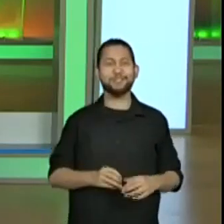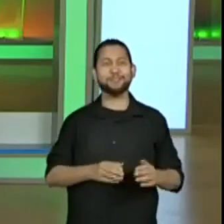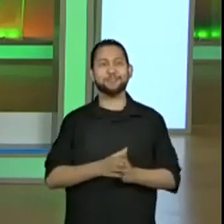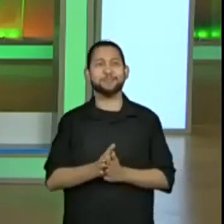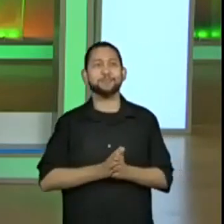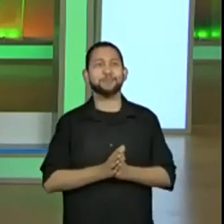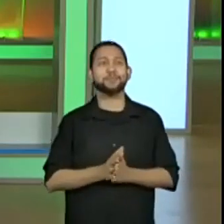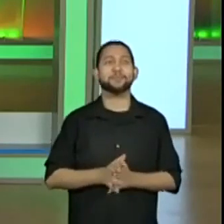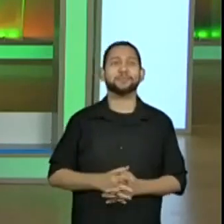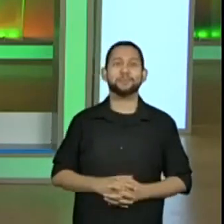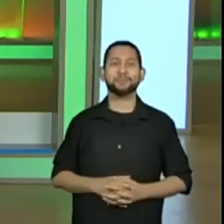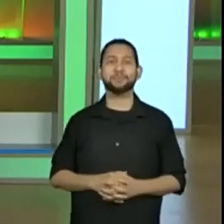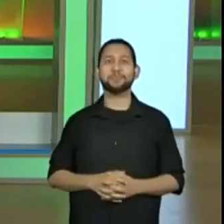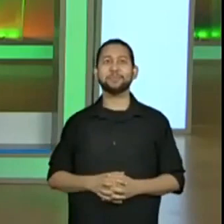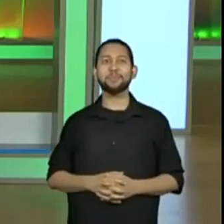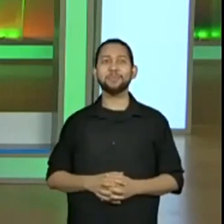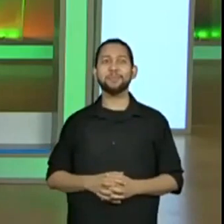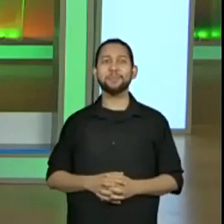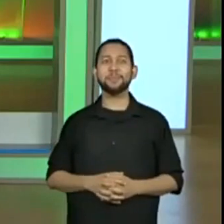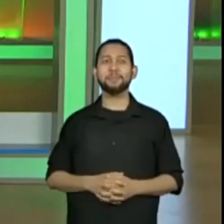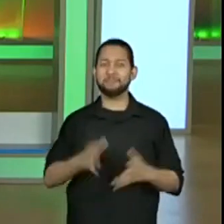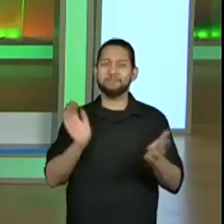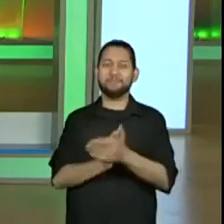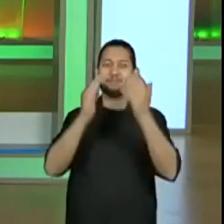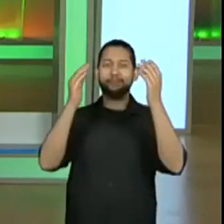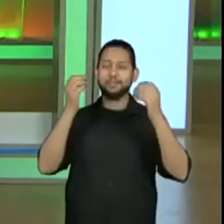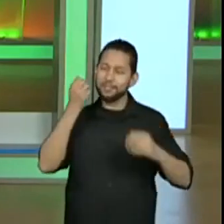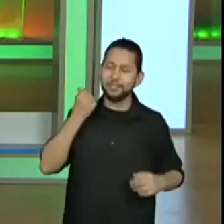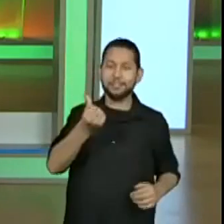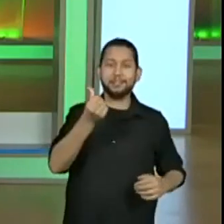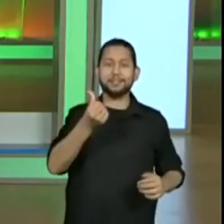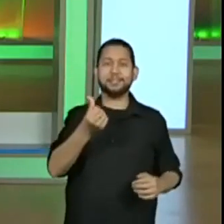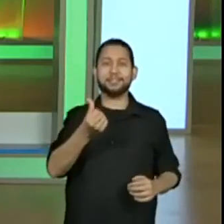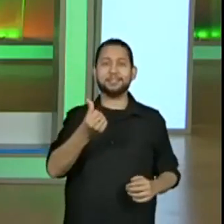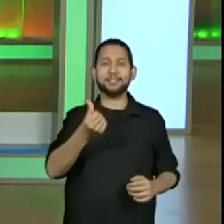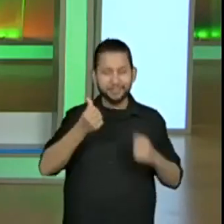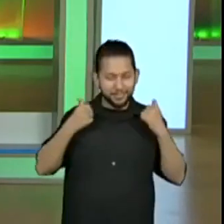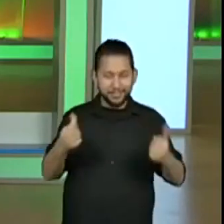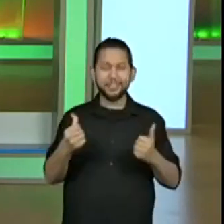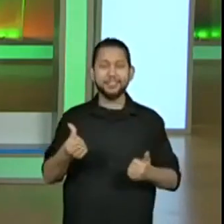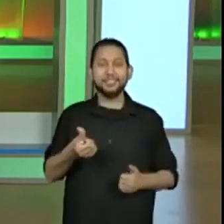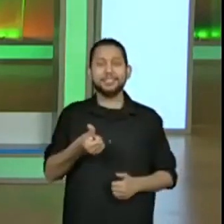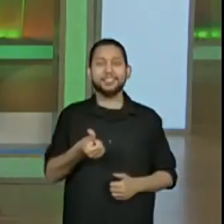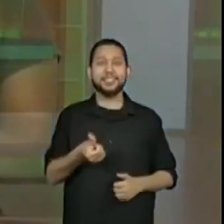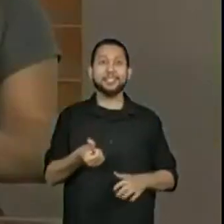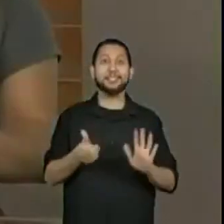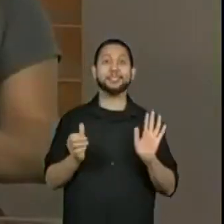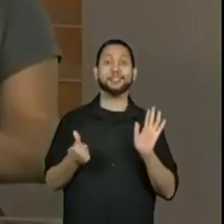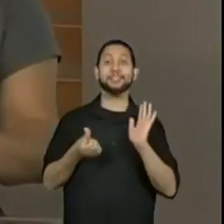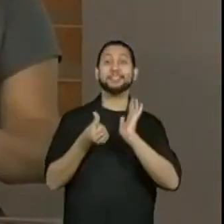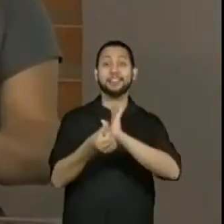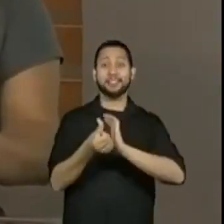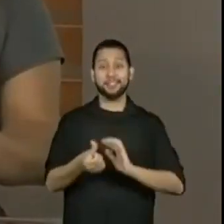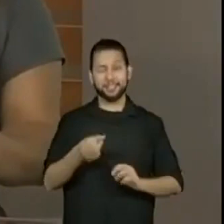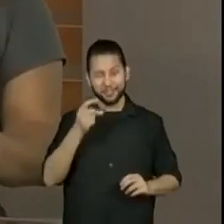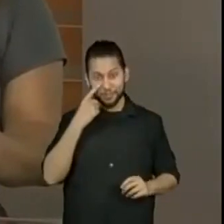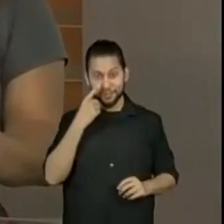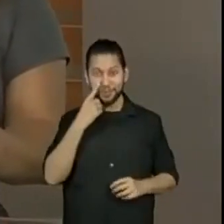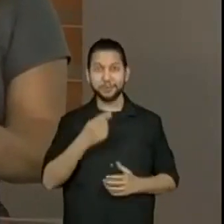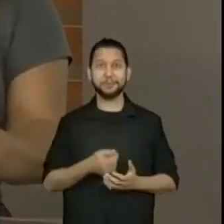vão ver. Vai vamos lá. Lá. Ó, 6. O que eu falei? É alguma coisa. É só falar. Vamos